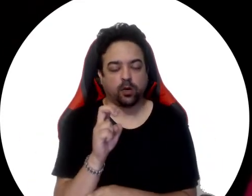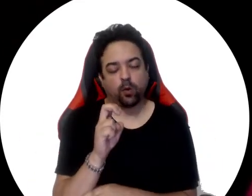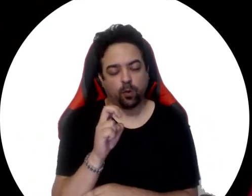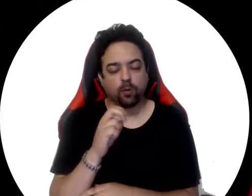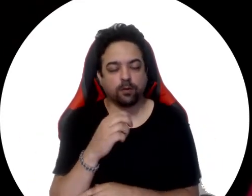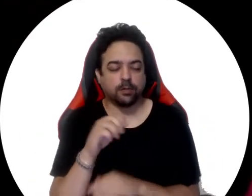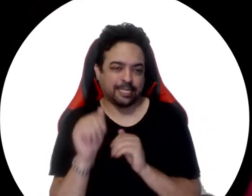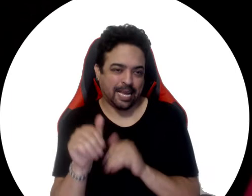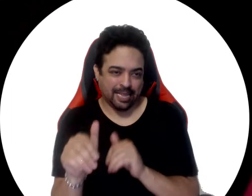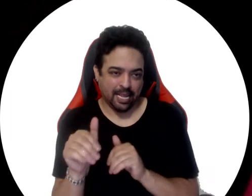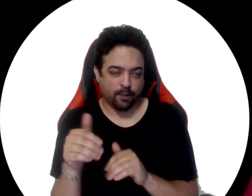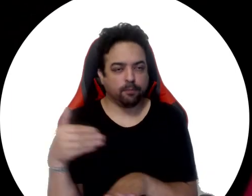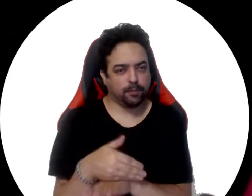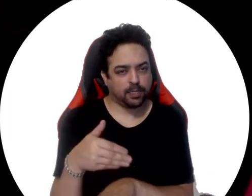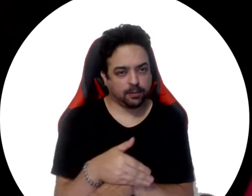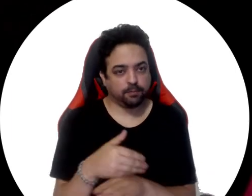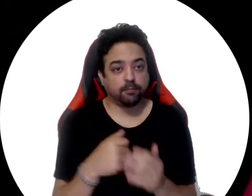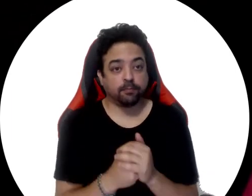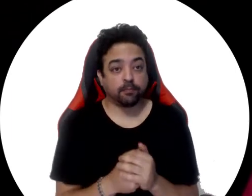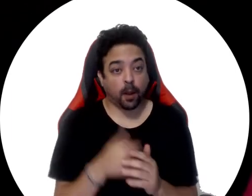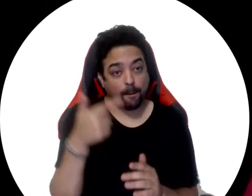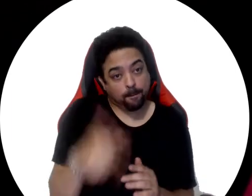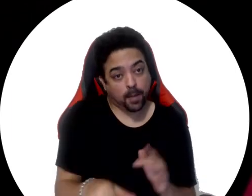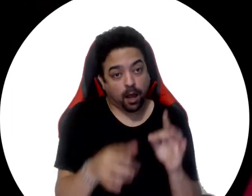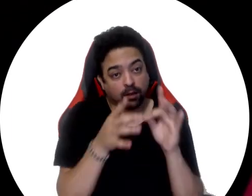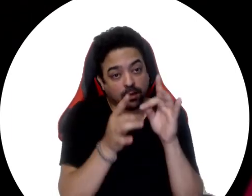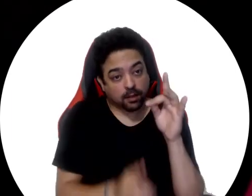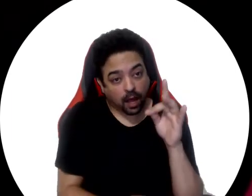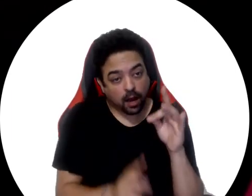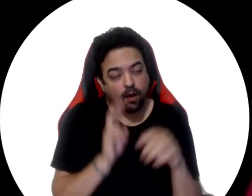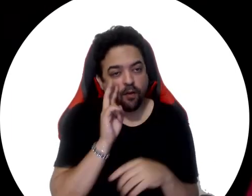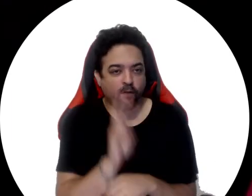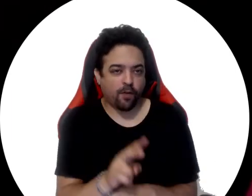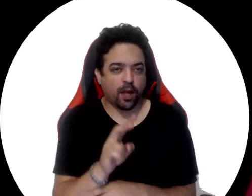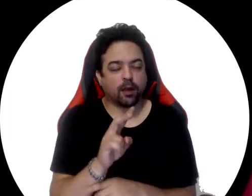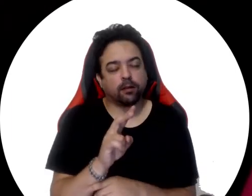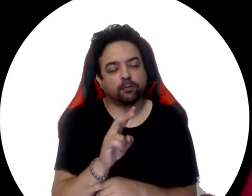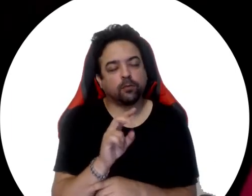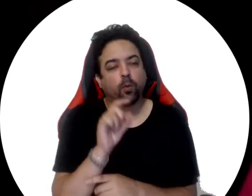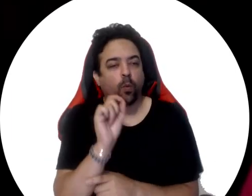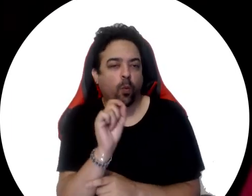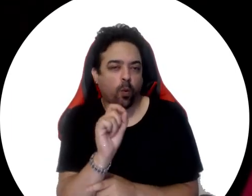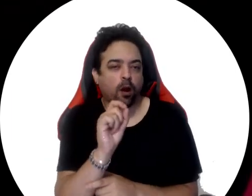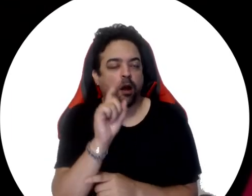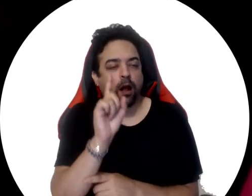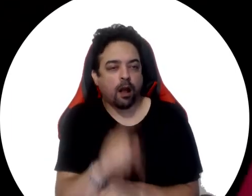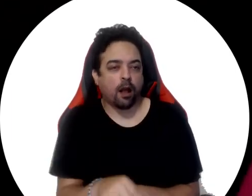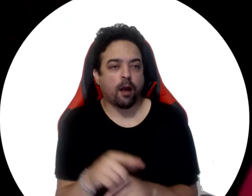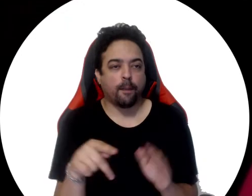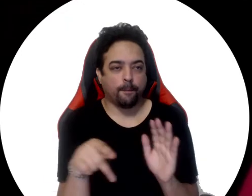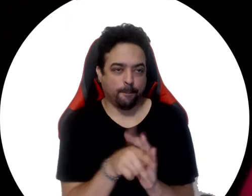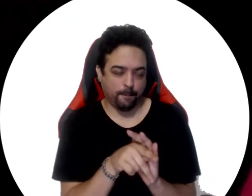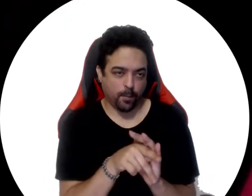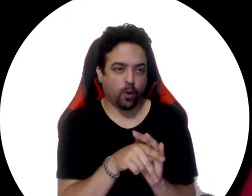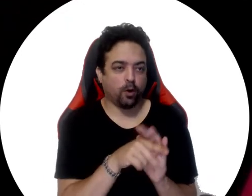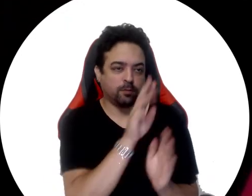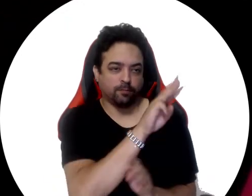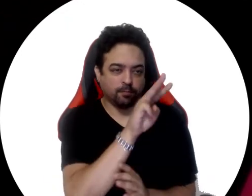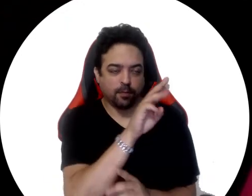5 de setembro. Participe! Estas e outras notícias você tem todos os detalhes no